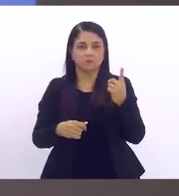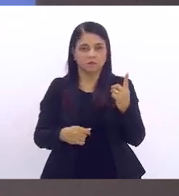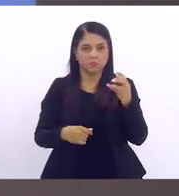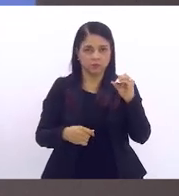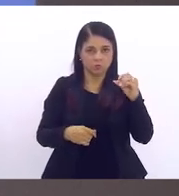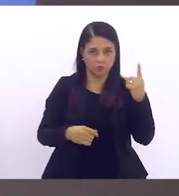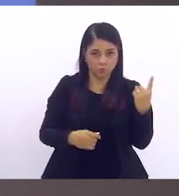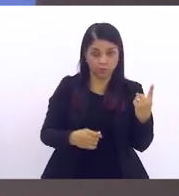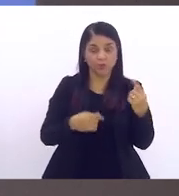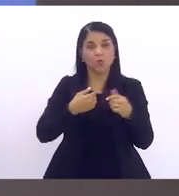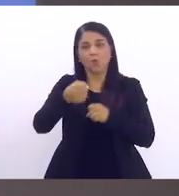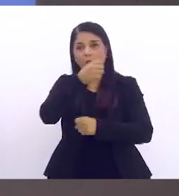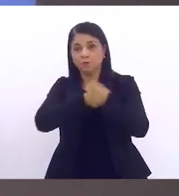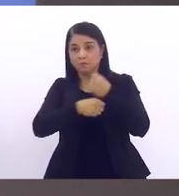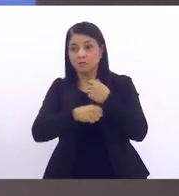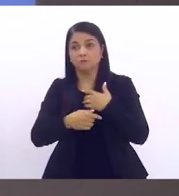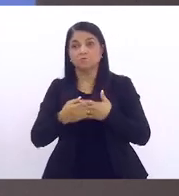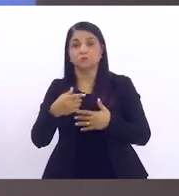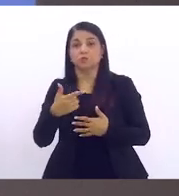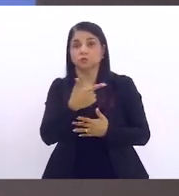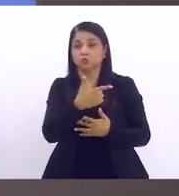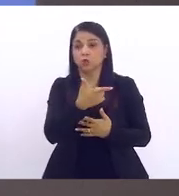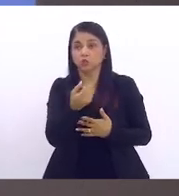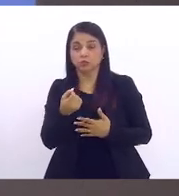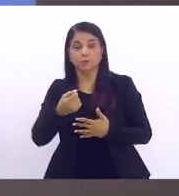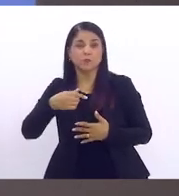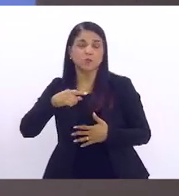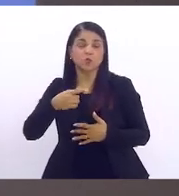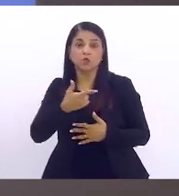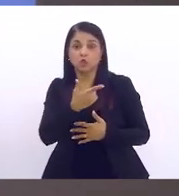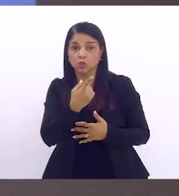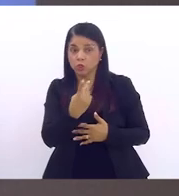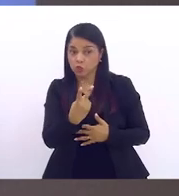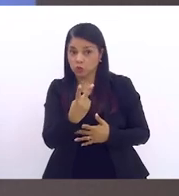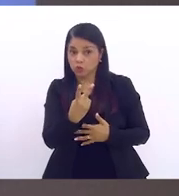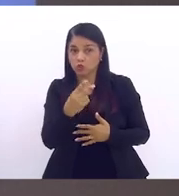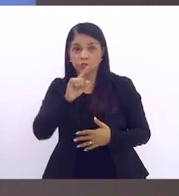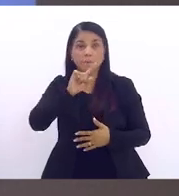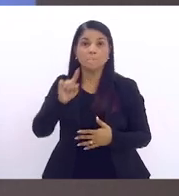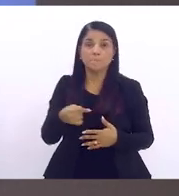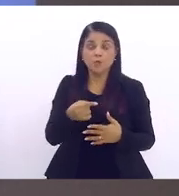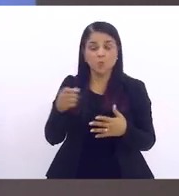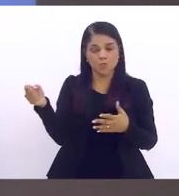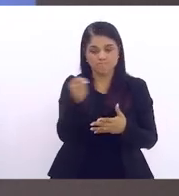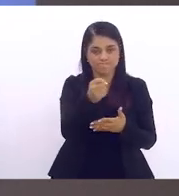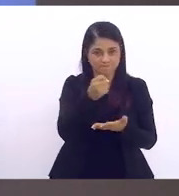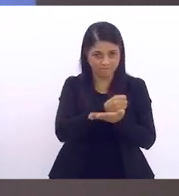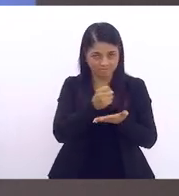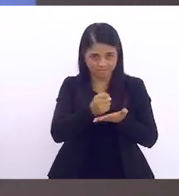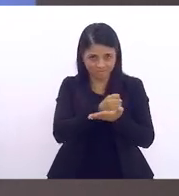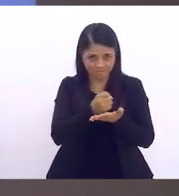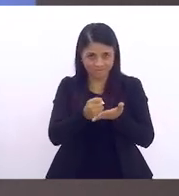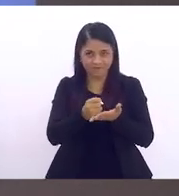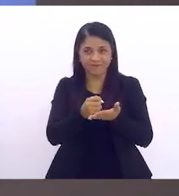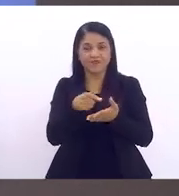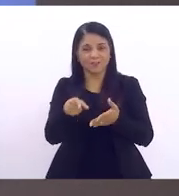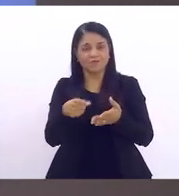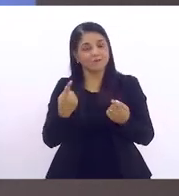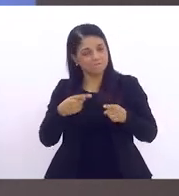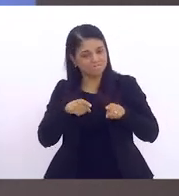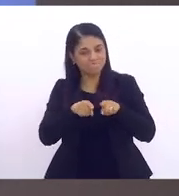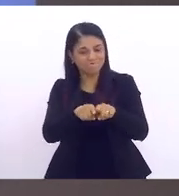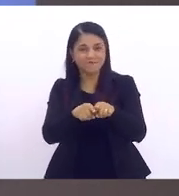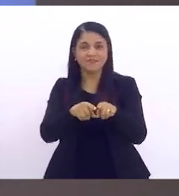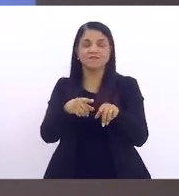passado a gente gerou mais de 2.000 empregos no caso das do caso da Rio Santos foi cerca de 500 empregos aqui eu quero muito enaltecer a parceria das